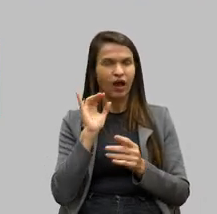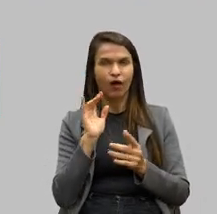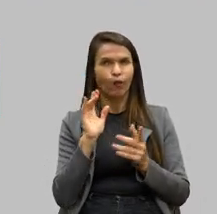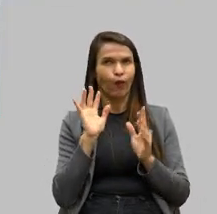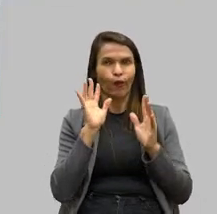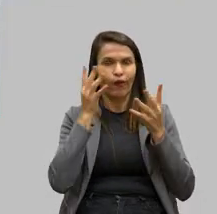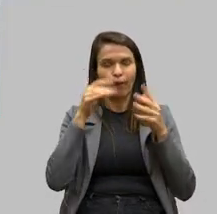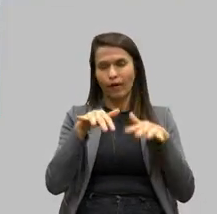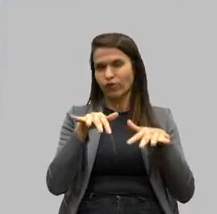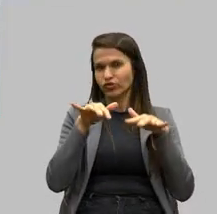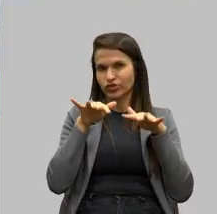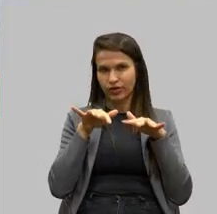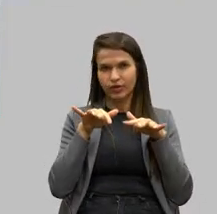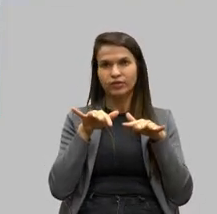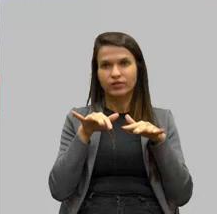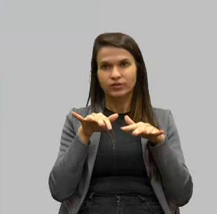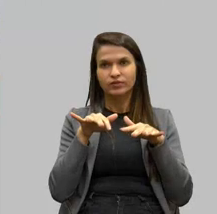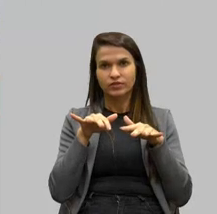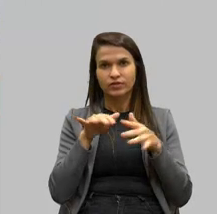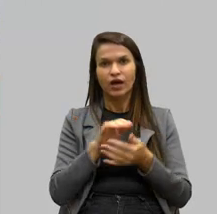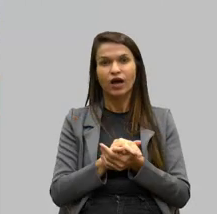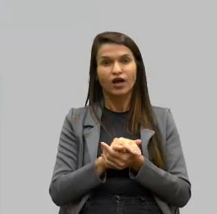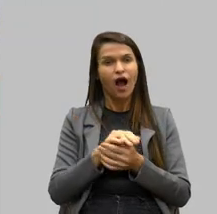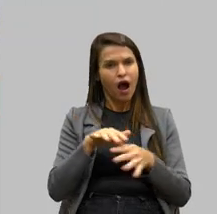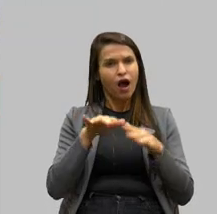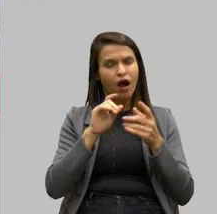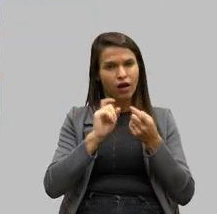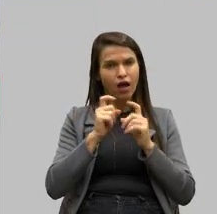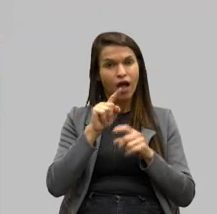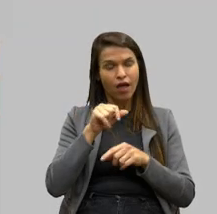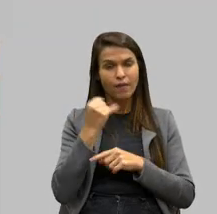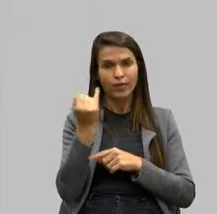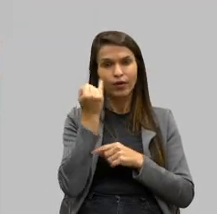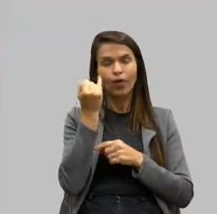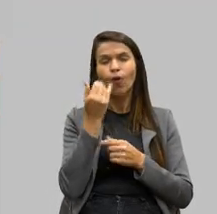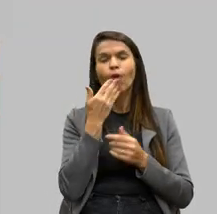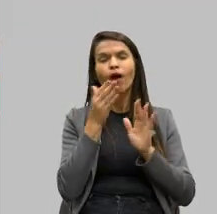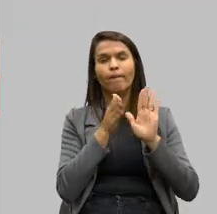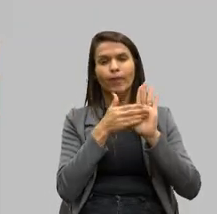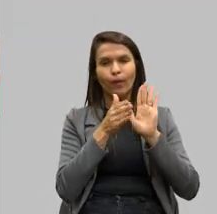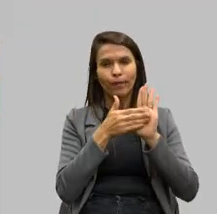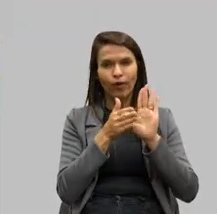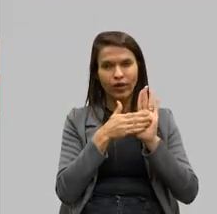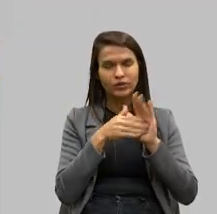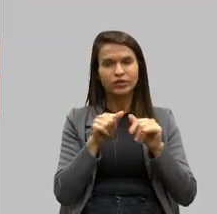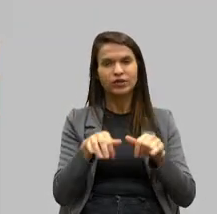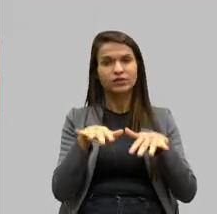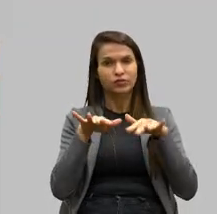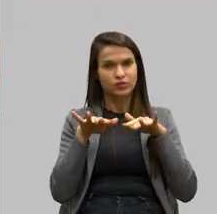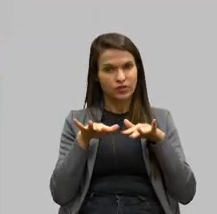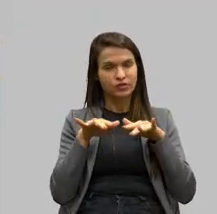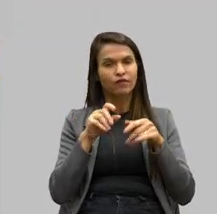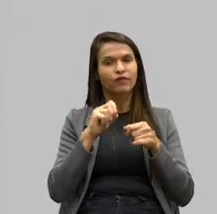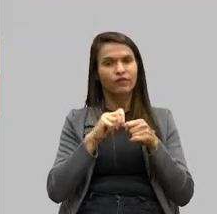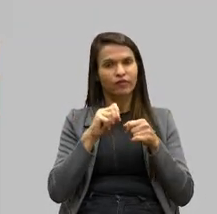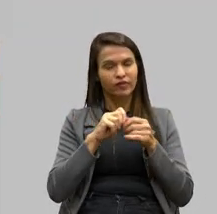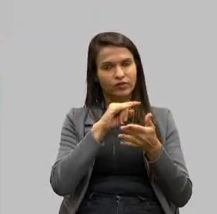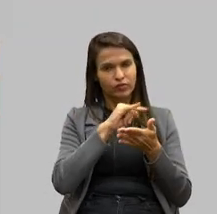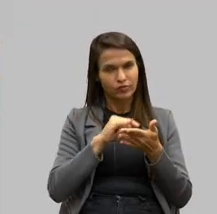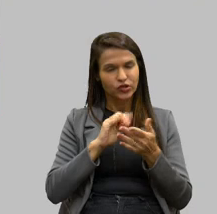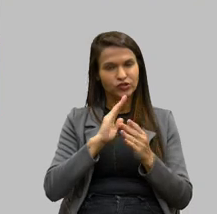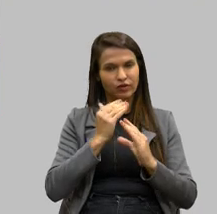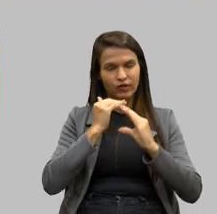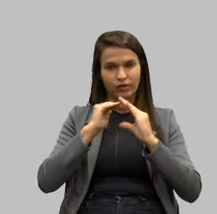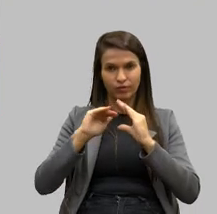audiência, a audiência por si só já é importante, mas qual é o encaminhamento dessa audiência? Então, foi feito o documento, já foi